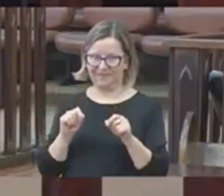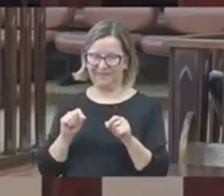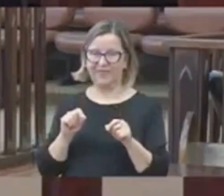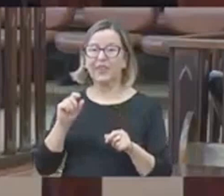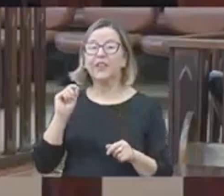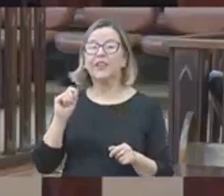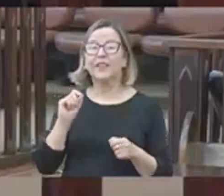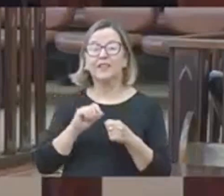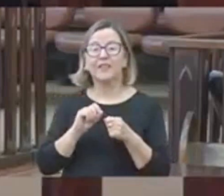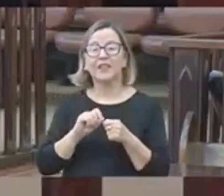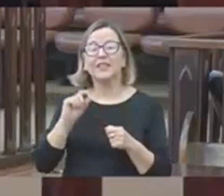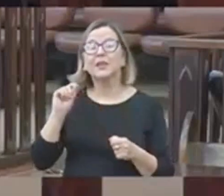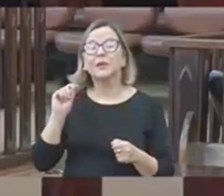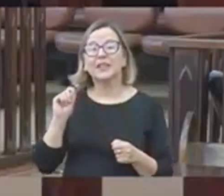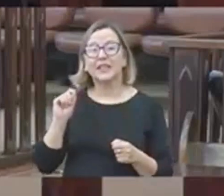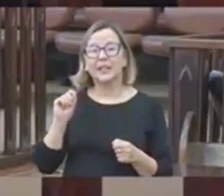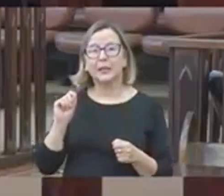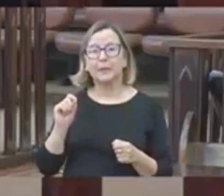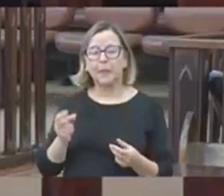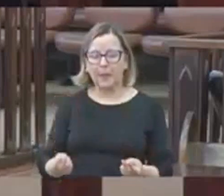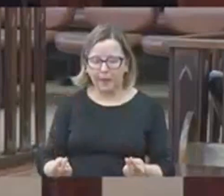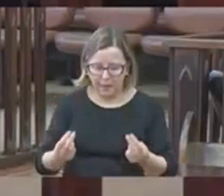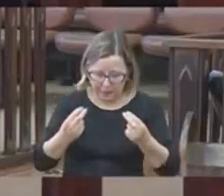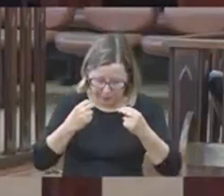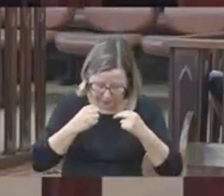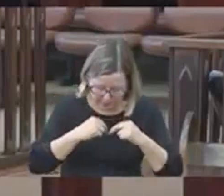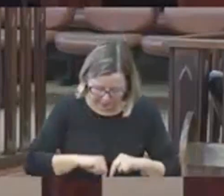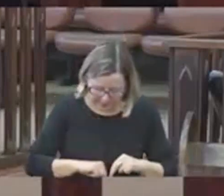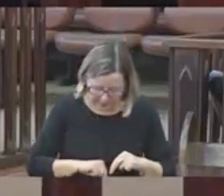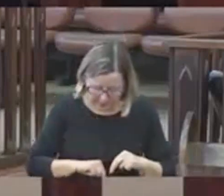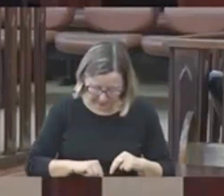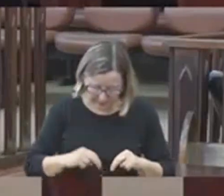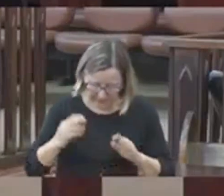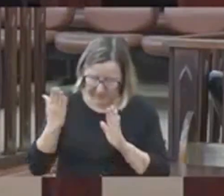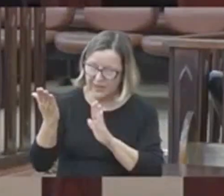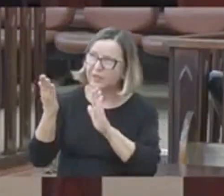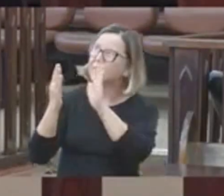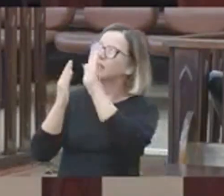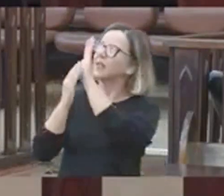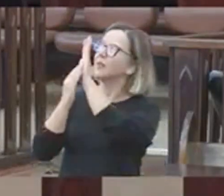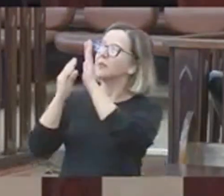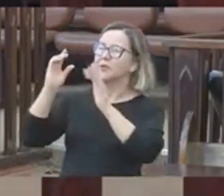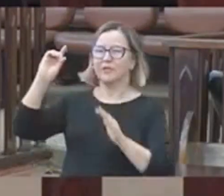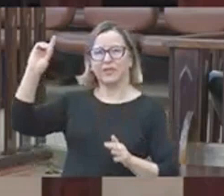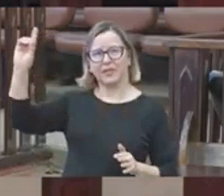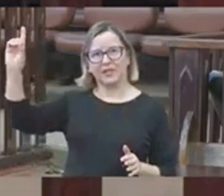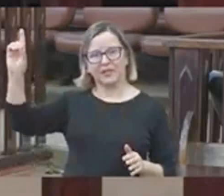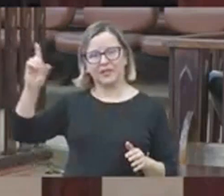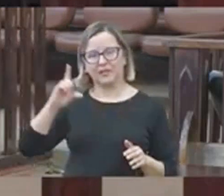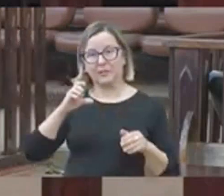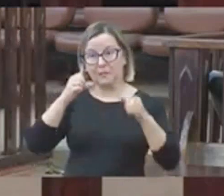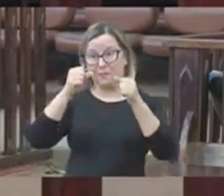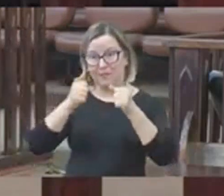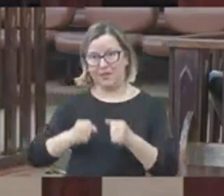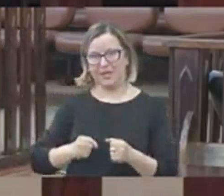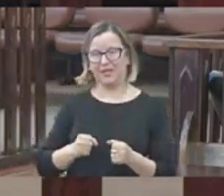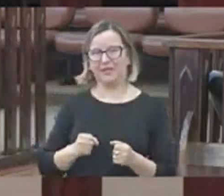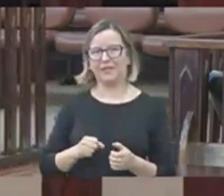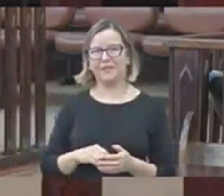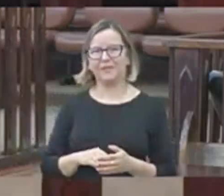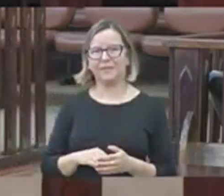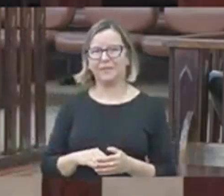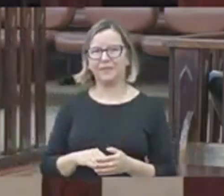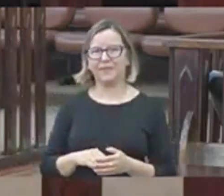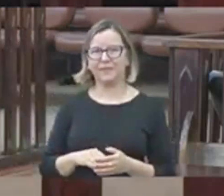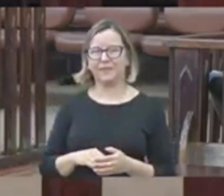Humilhai-vos perante a potente mão de Deus. Começa por aí, amados. Pela ação de Deus